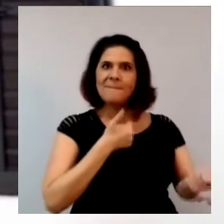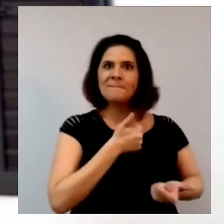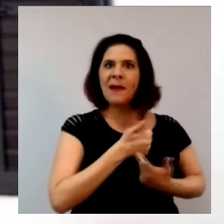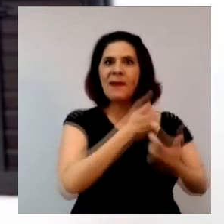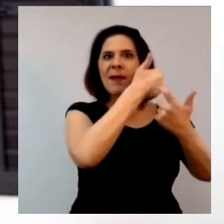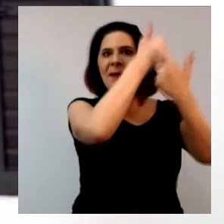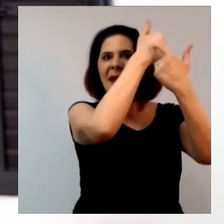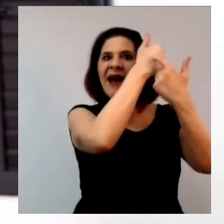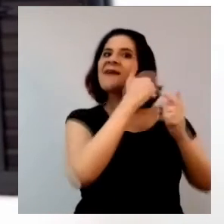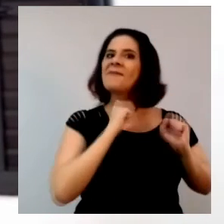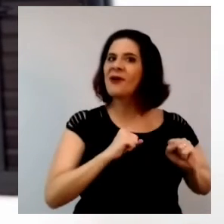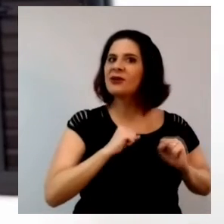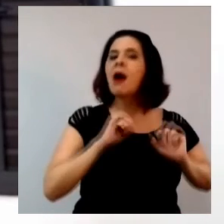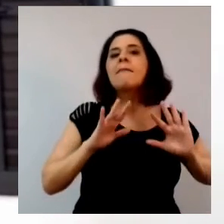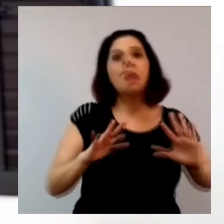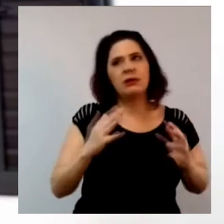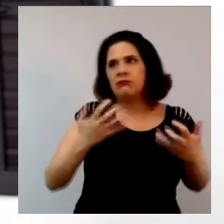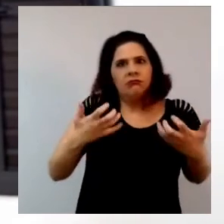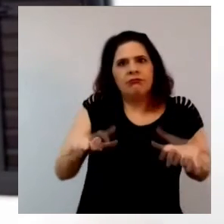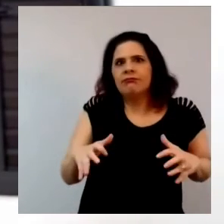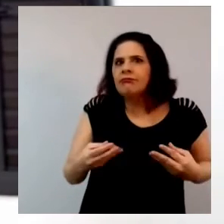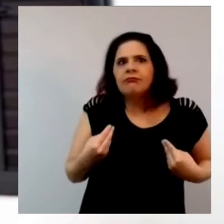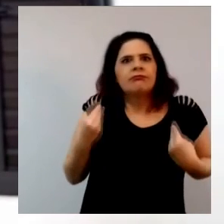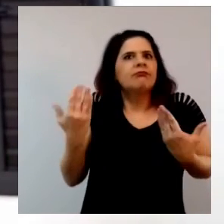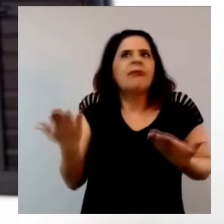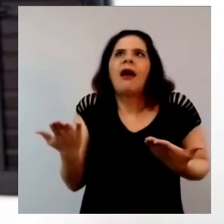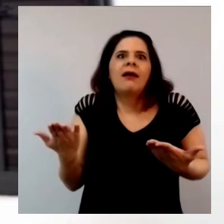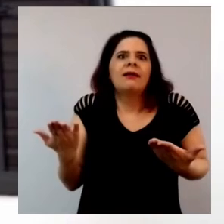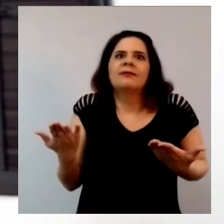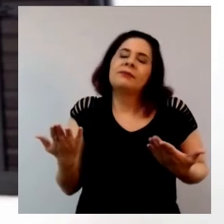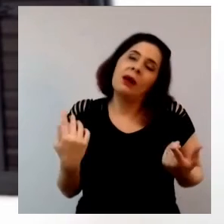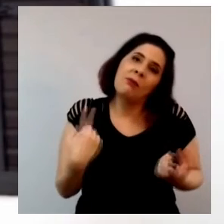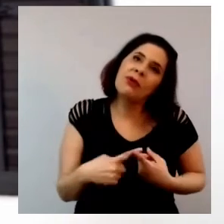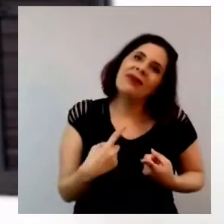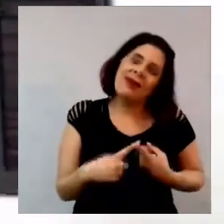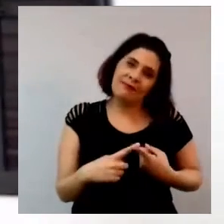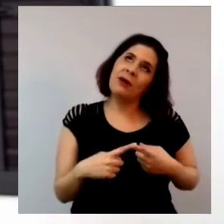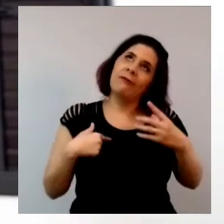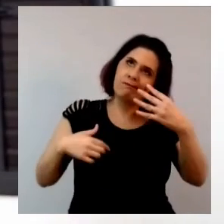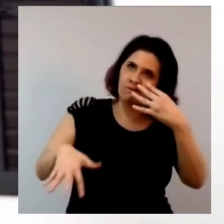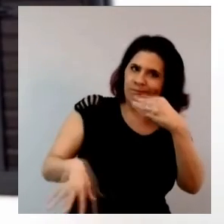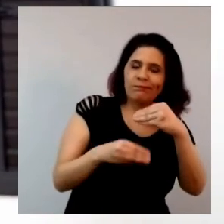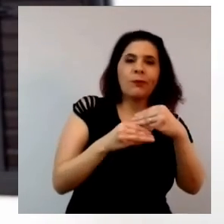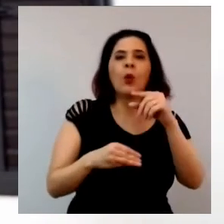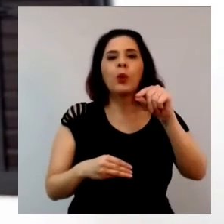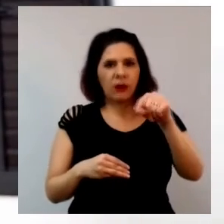né? Porque eu acho que a palavra que eu completaria, que é uma palavra que eu acho que